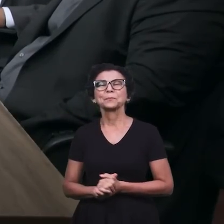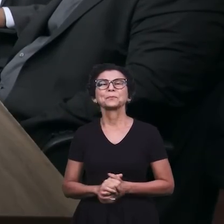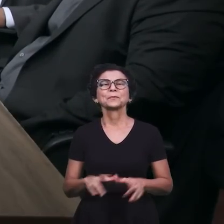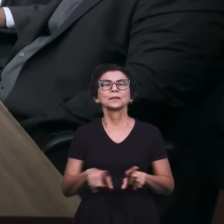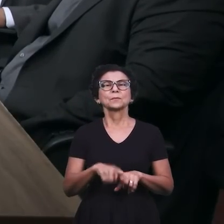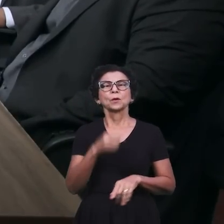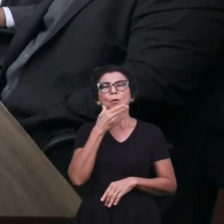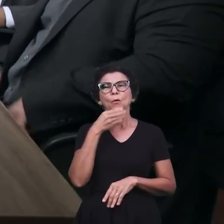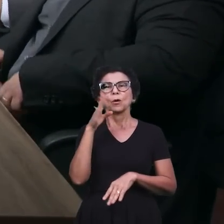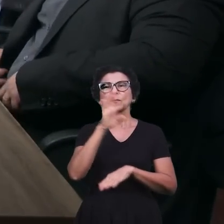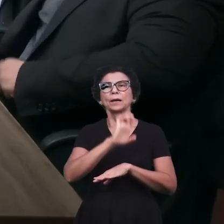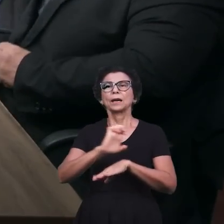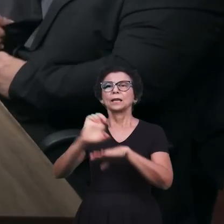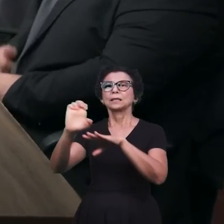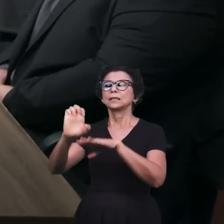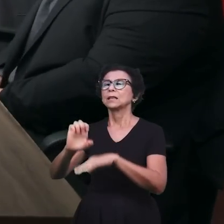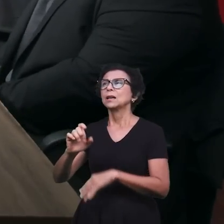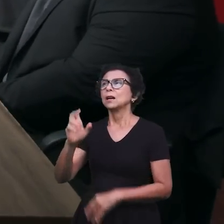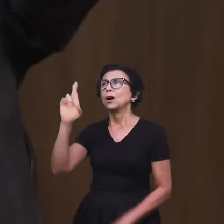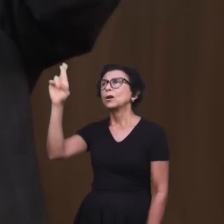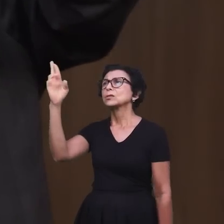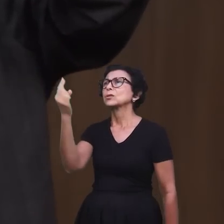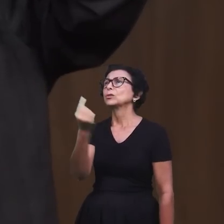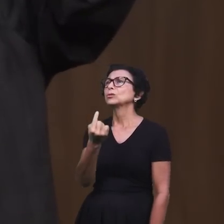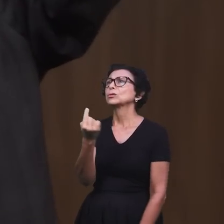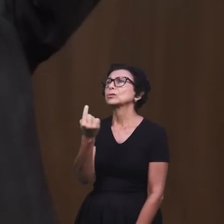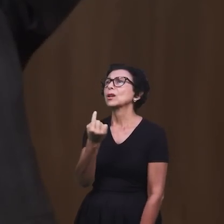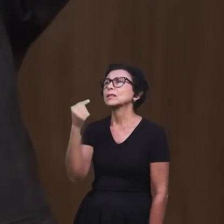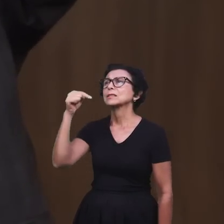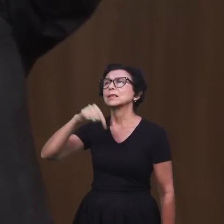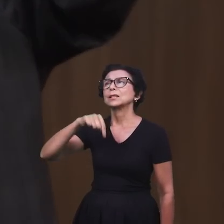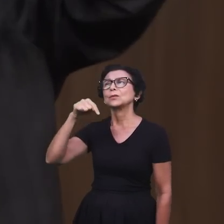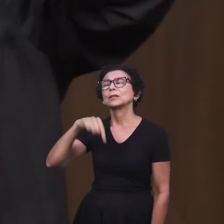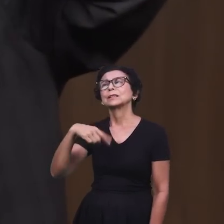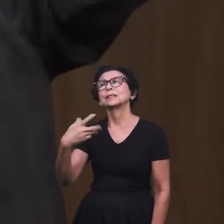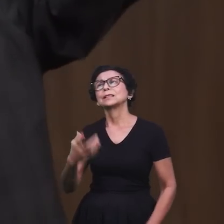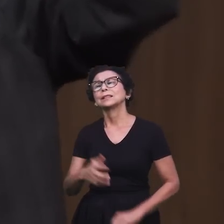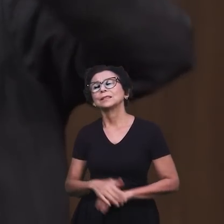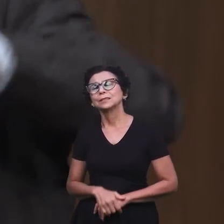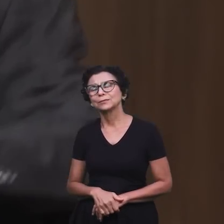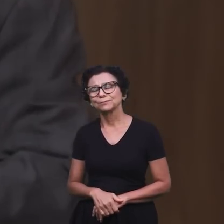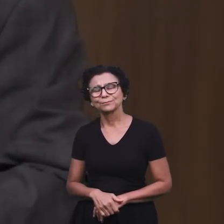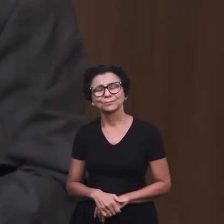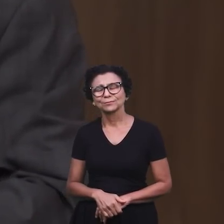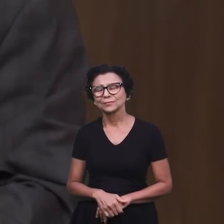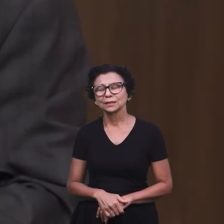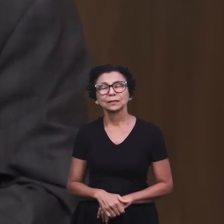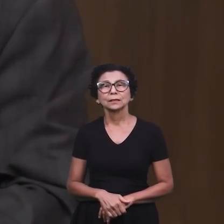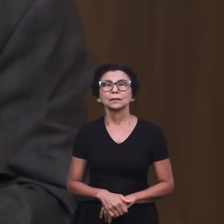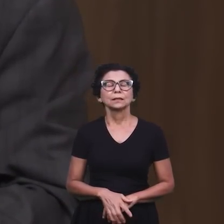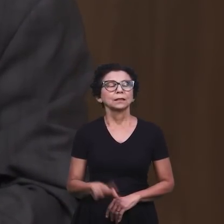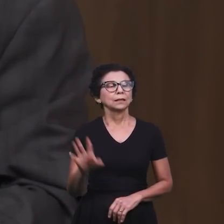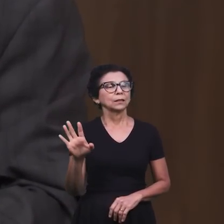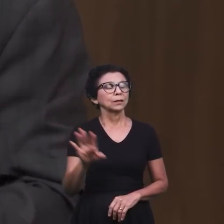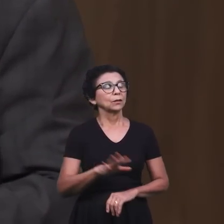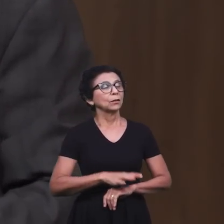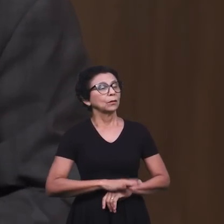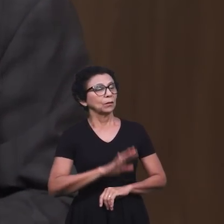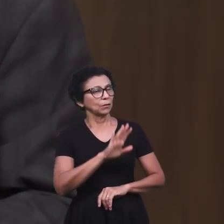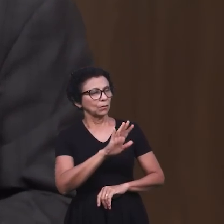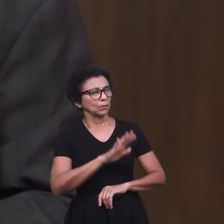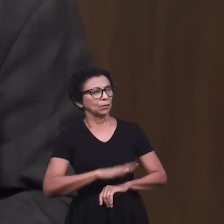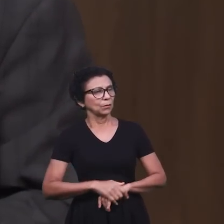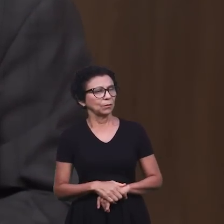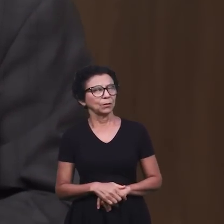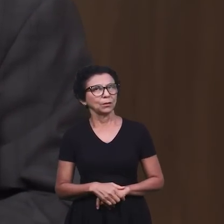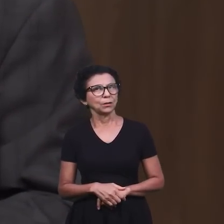Senhor, só eu estou aqui, o irmão está lá no interior do Brasil, lá no exterior, não sei aonde, sozinho, eu estou sozinho. Aí o Senhor falou, tem 7.000. Que